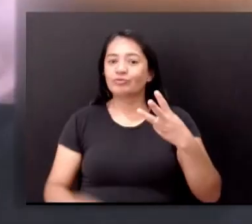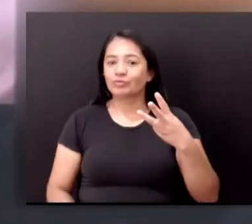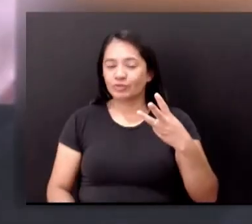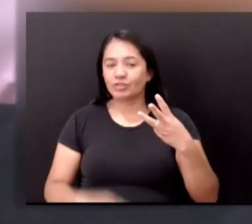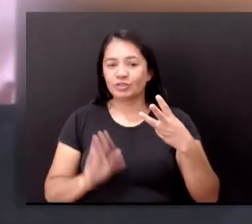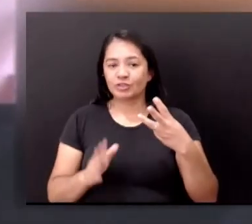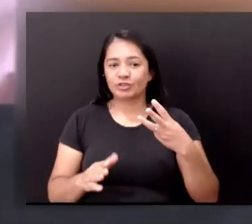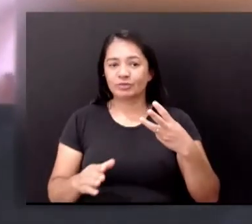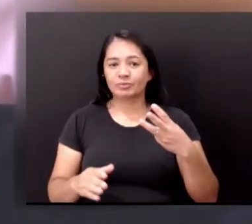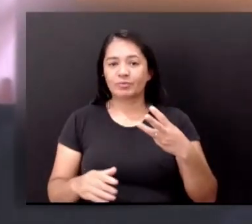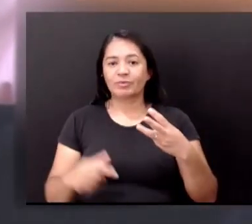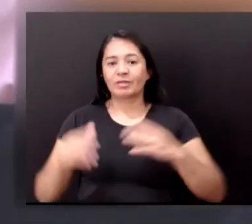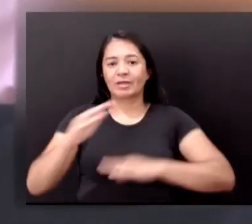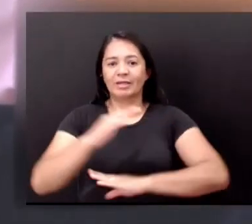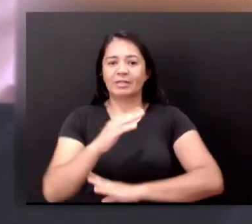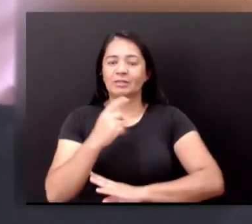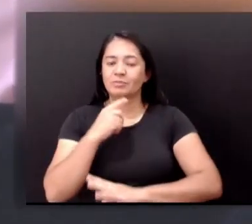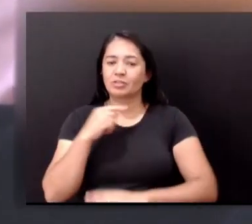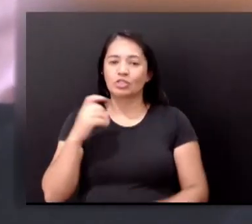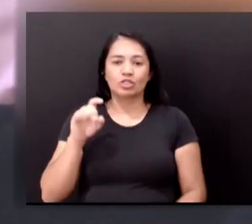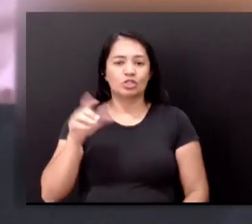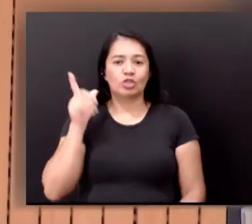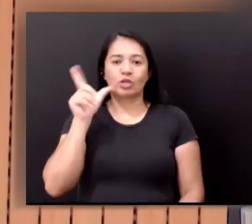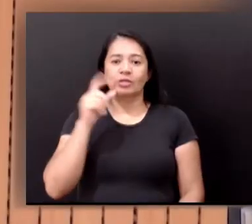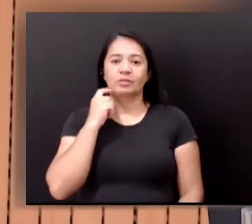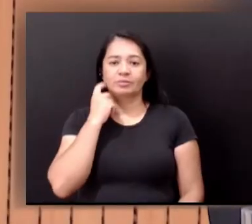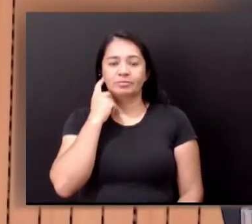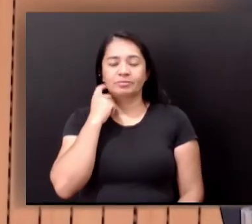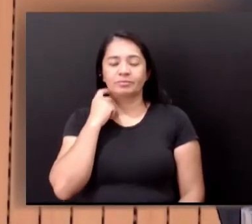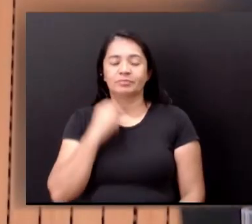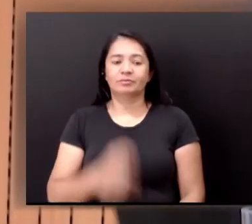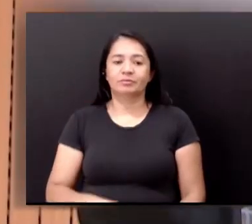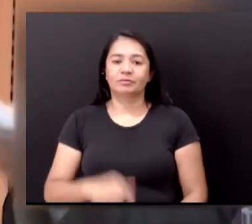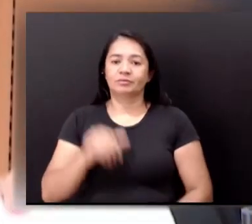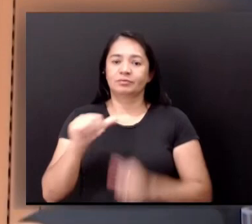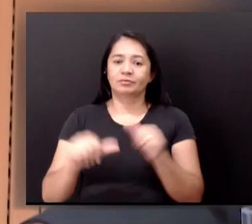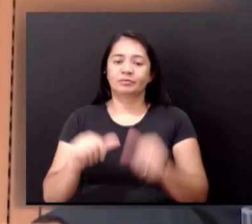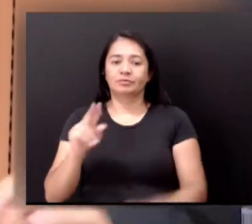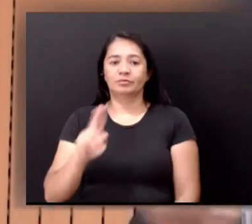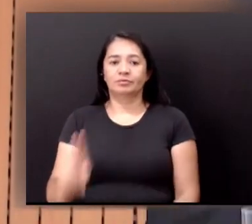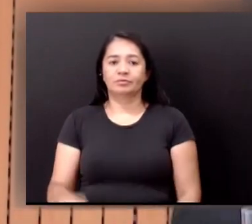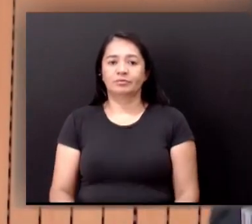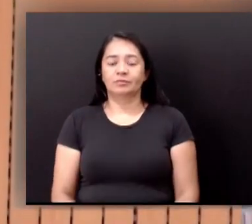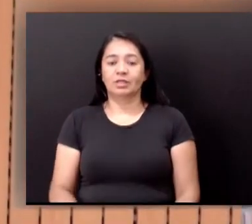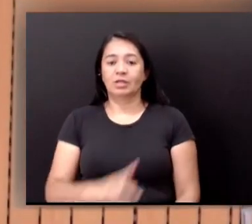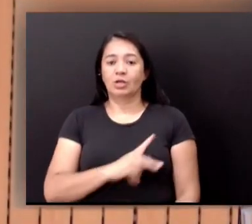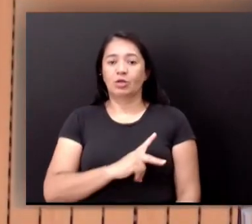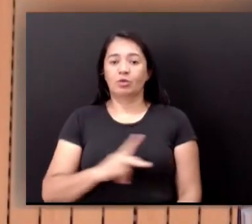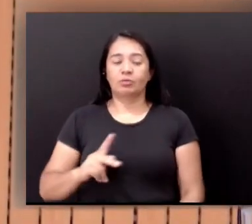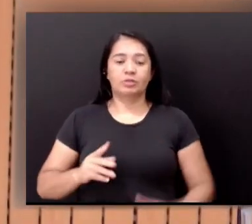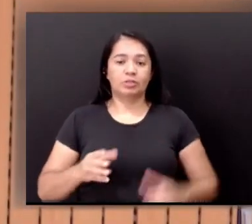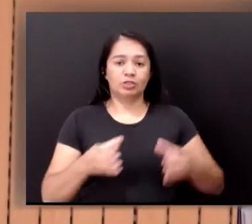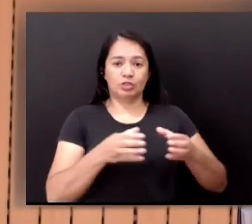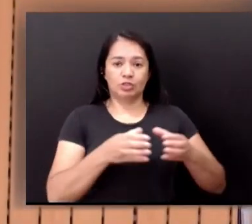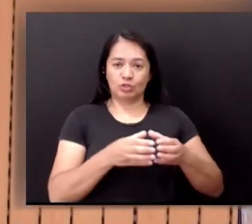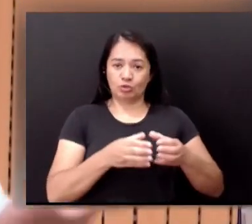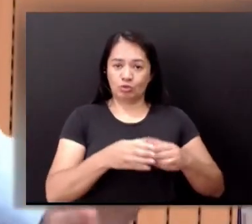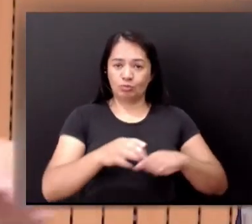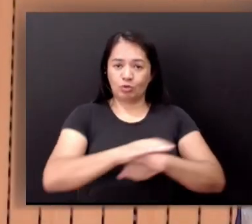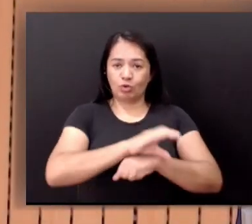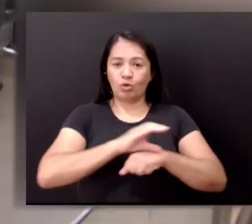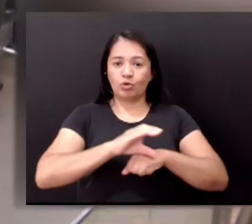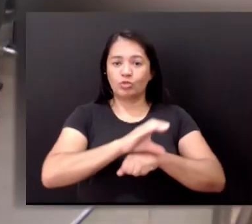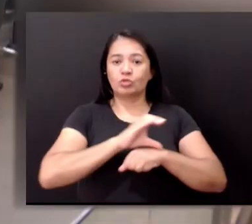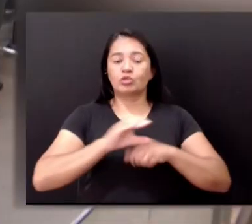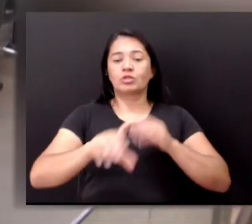ganhar com essa mudança. Presidente da Comissão de Constituição e Legalidade, o vereador Otto